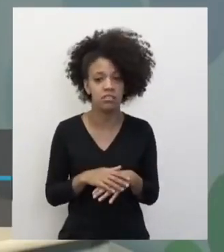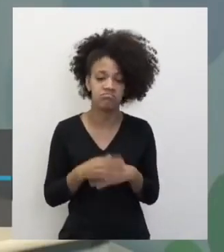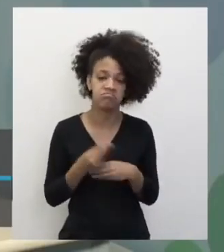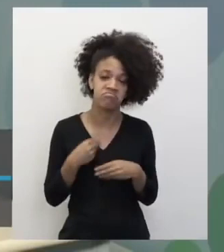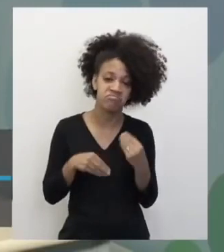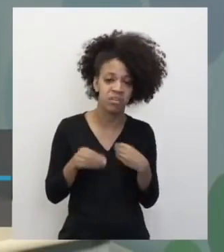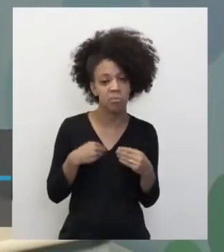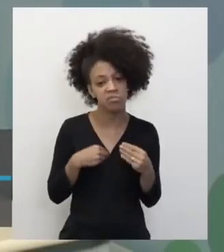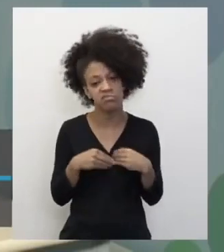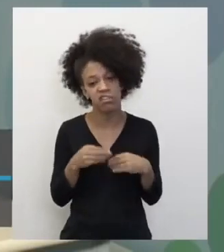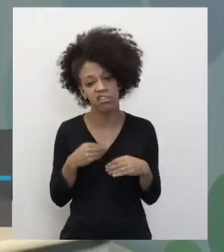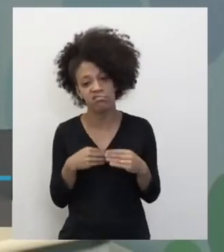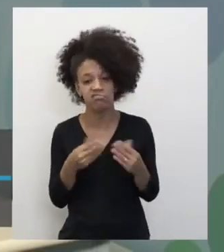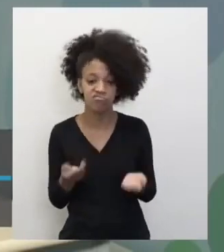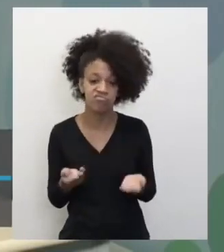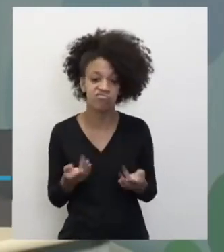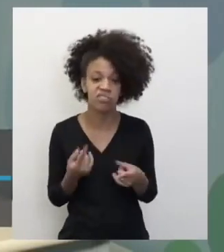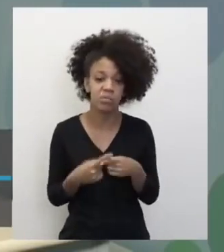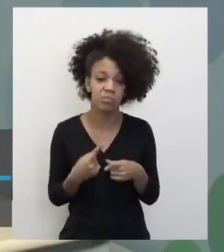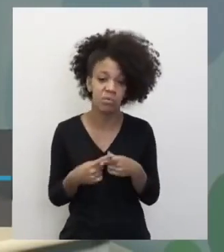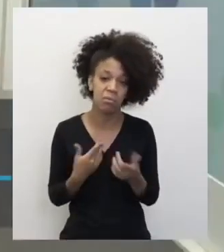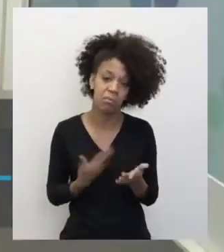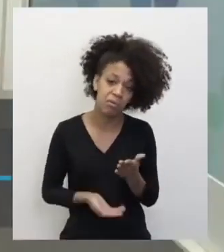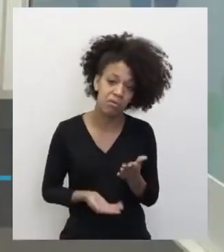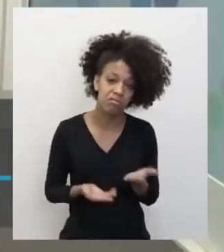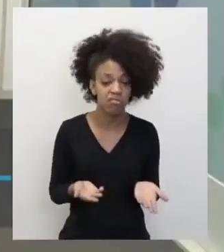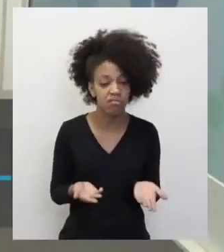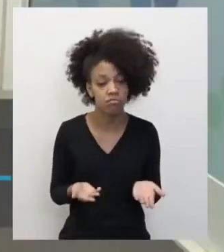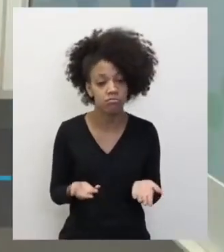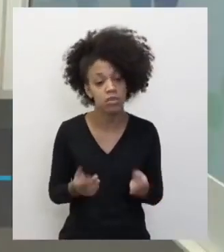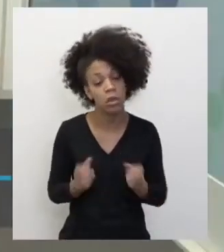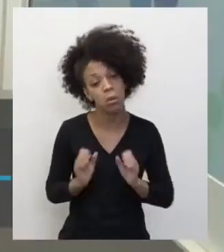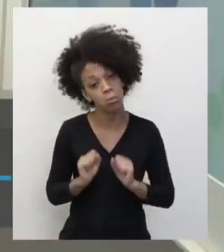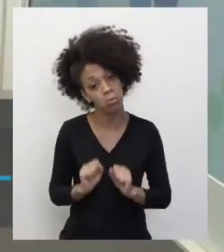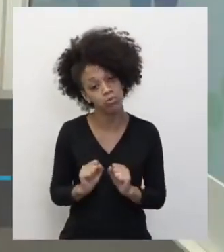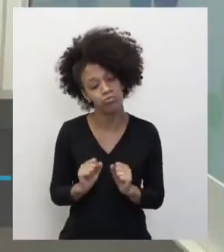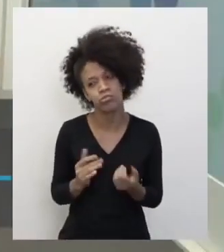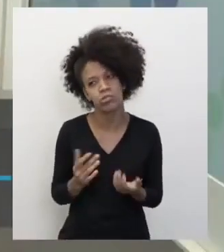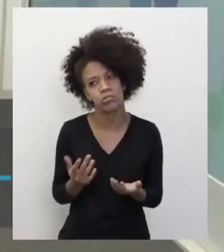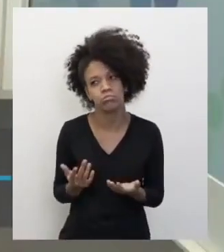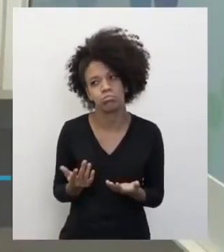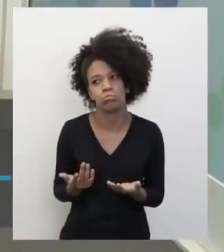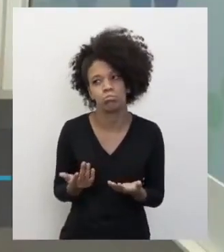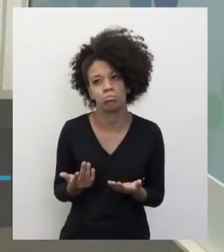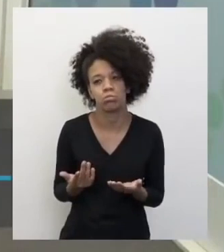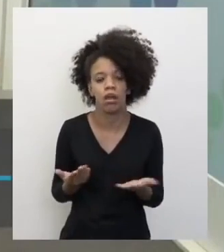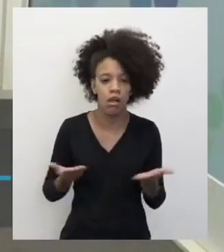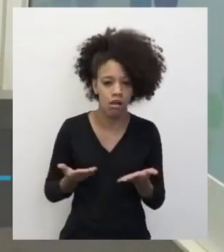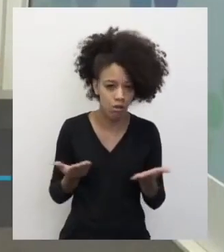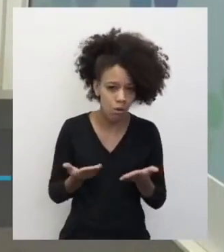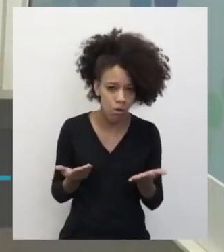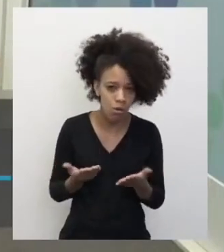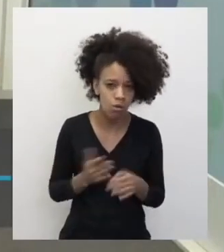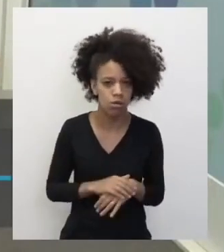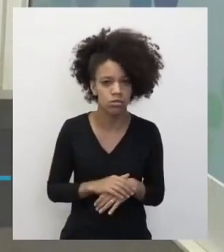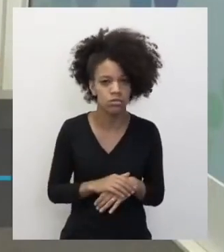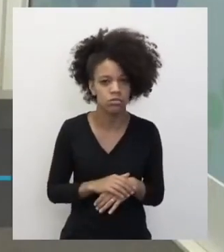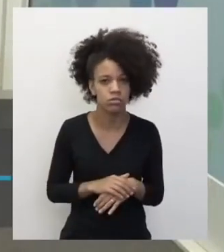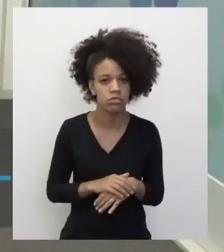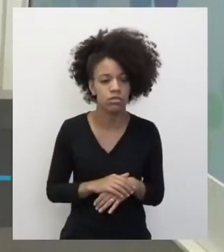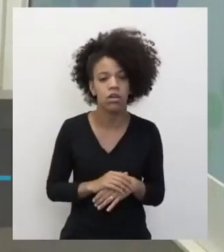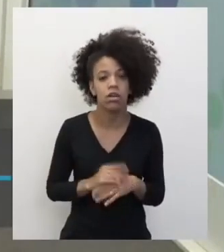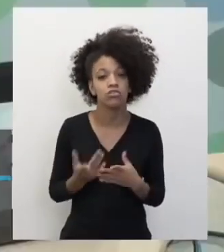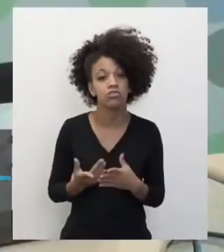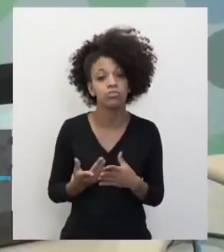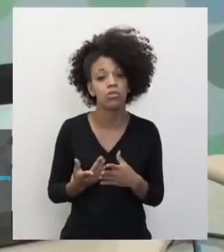a galera perdeu a vida. E de repente podia ser por exemplo, agora, poderia aumentar